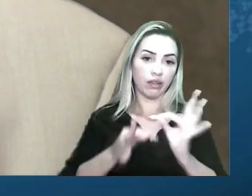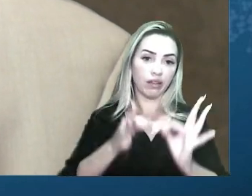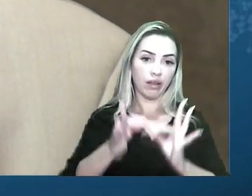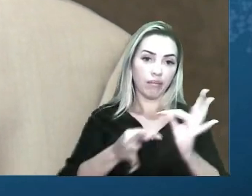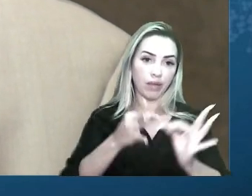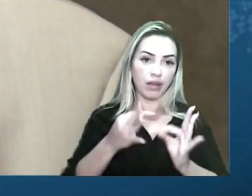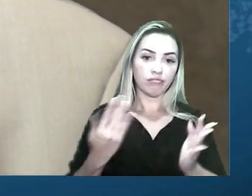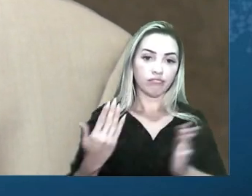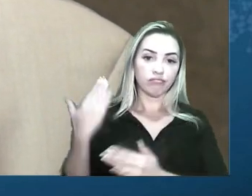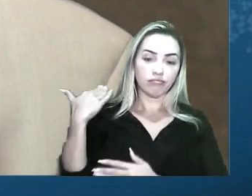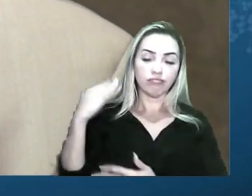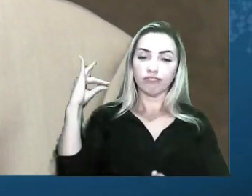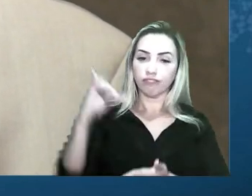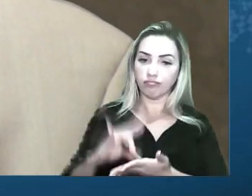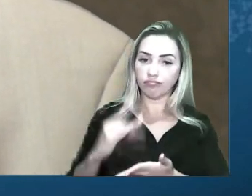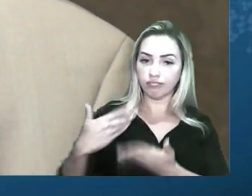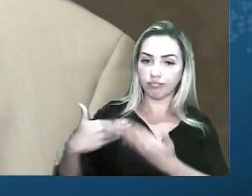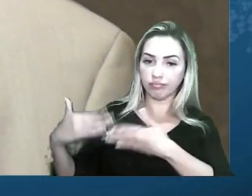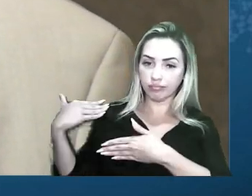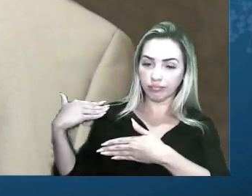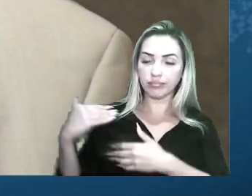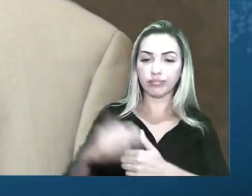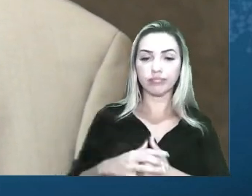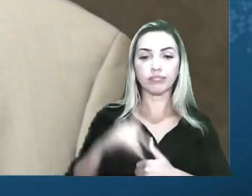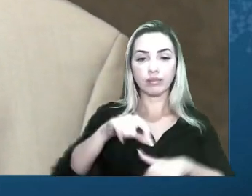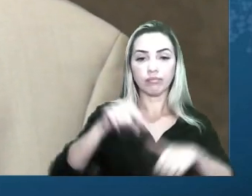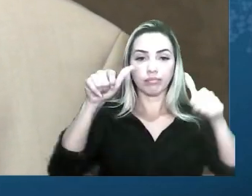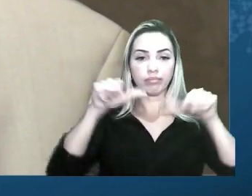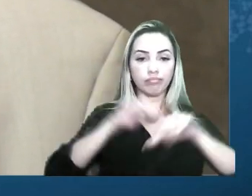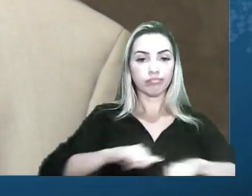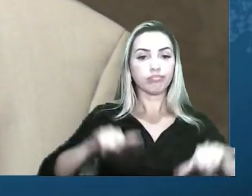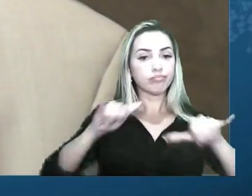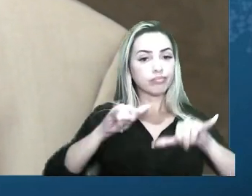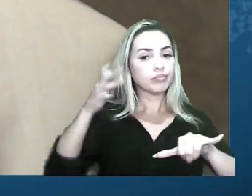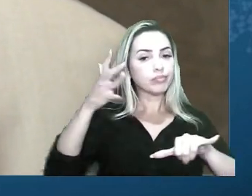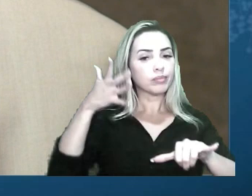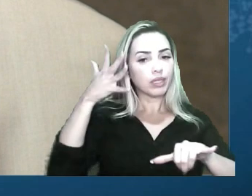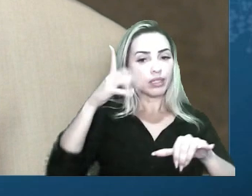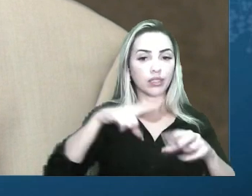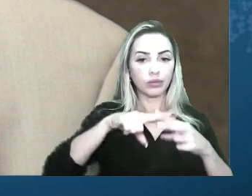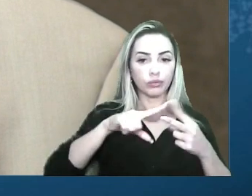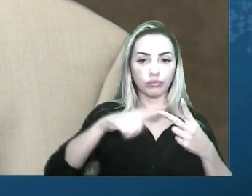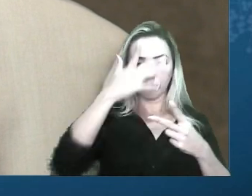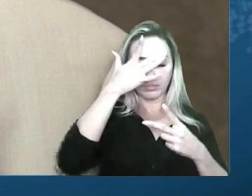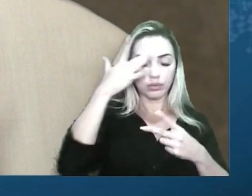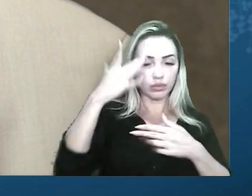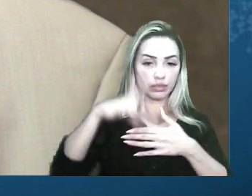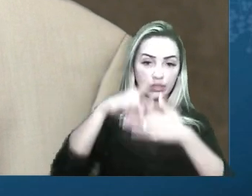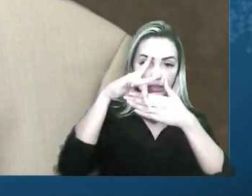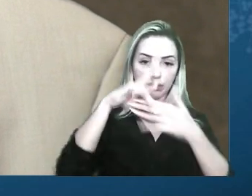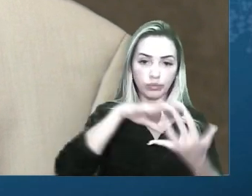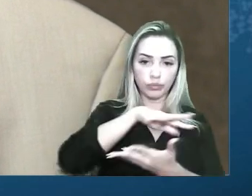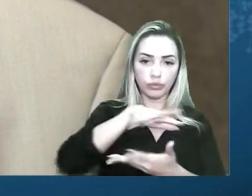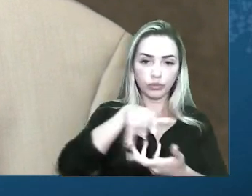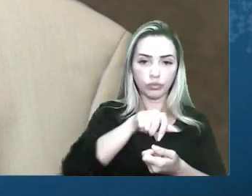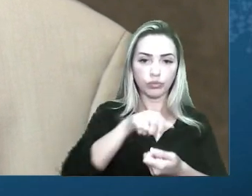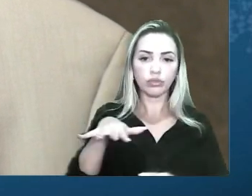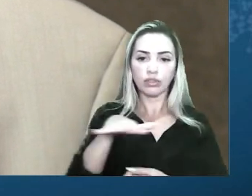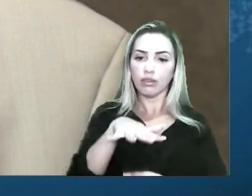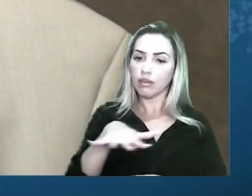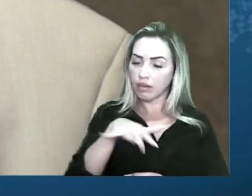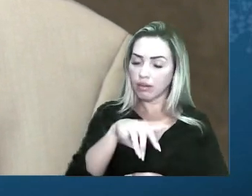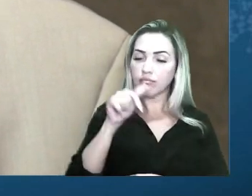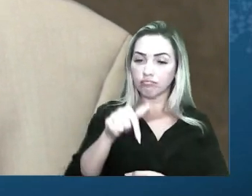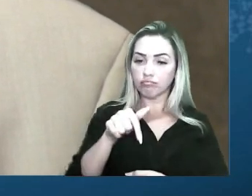terapia eficaz no passado. E nesse painel nós teremos dois líderes mundiais no campo da